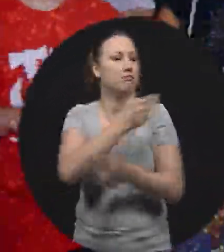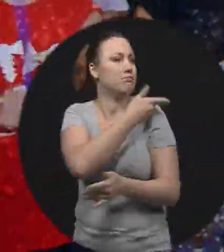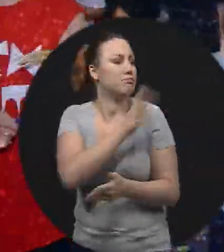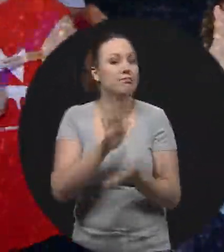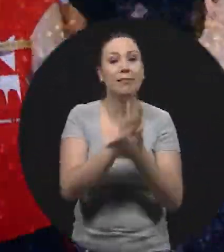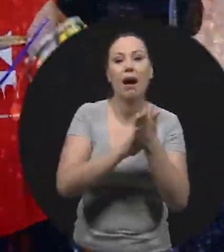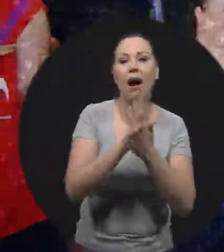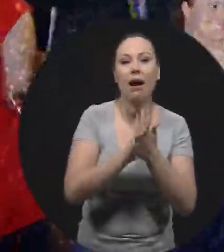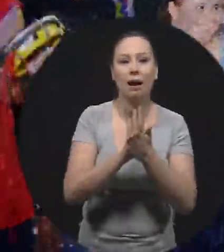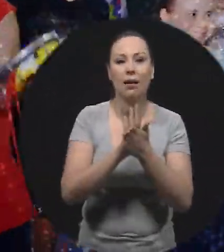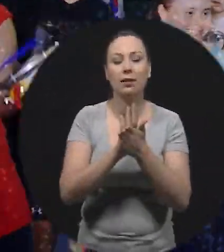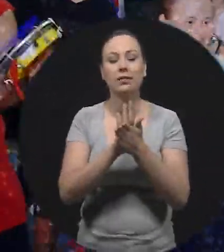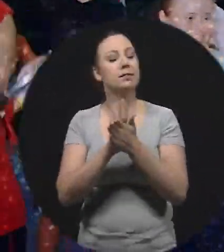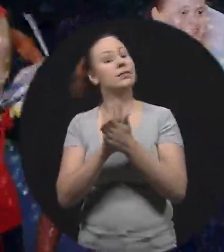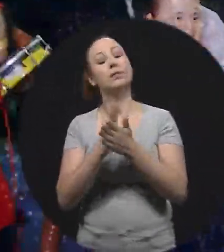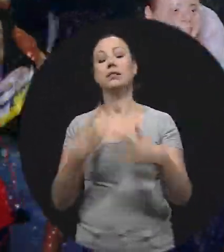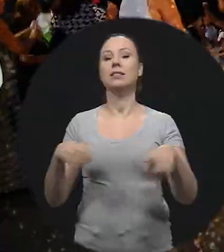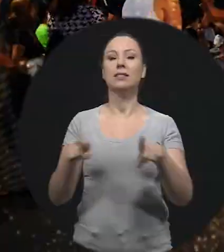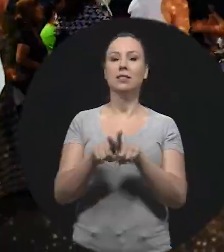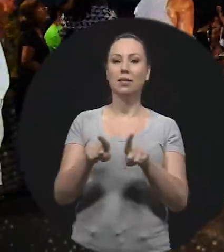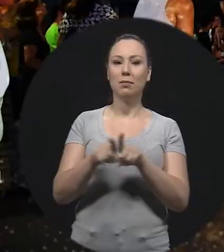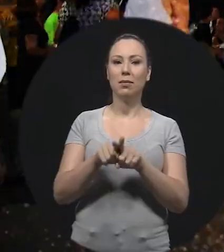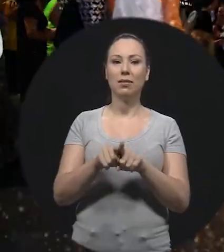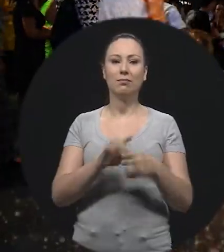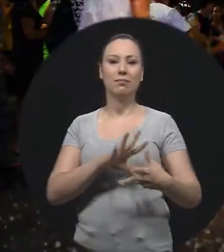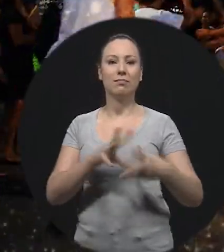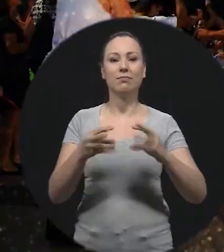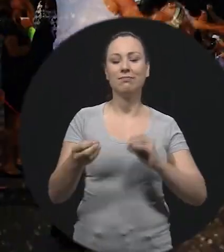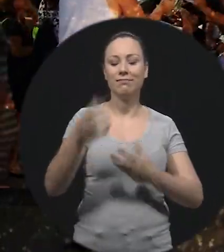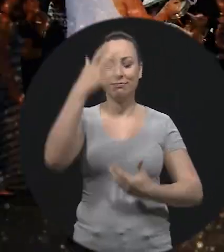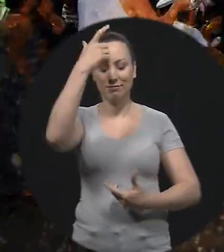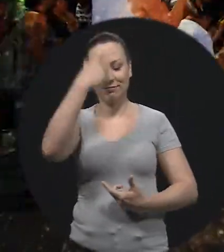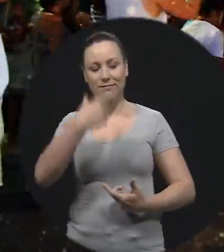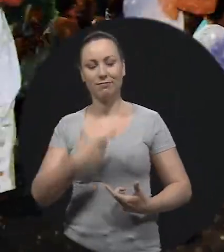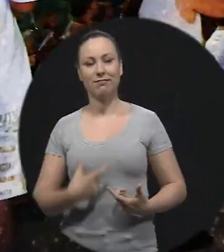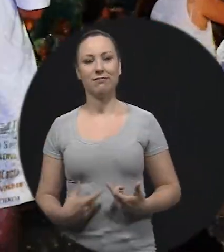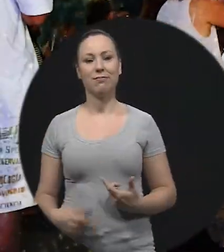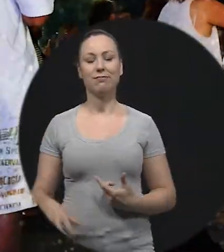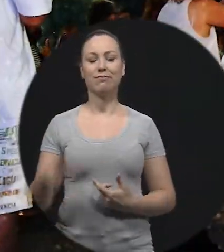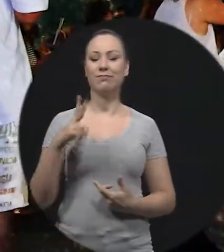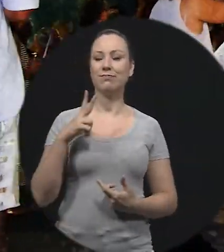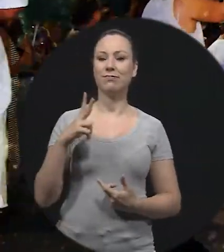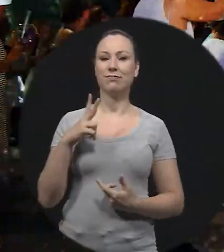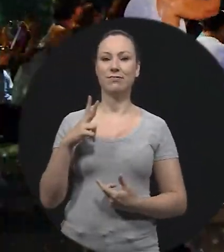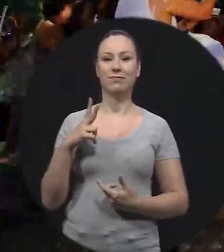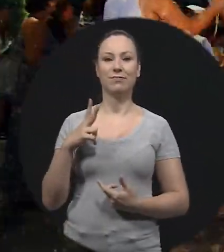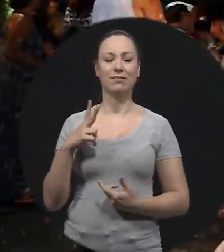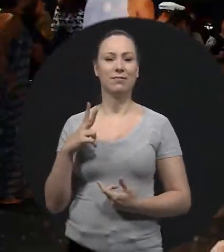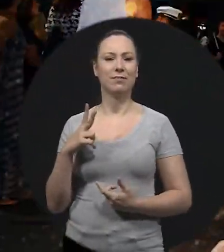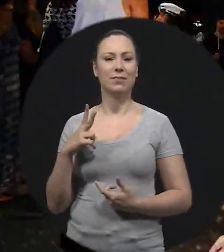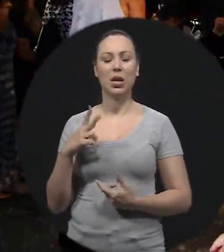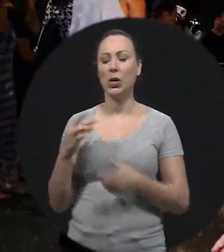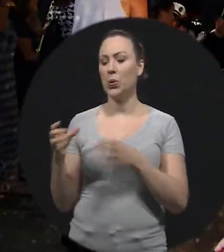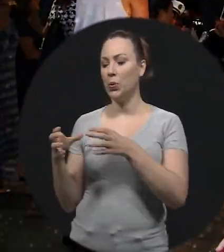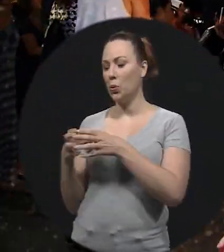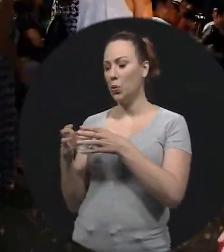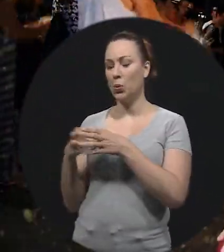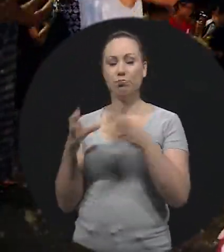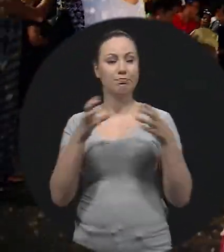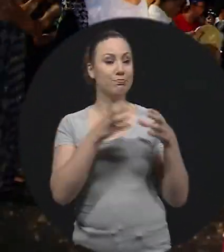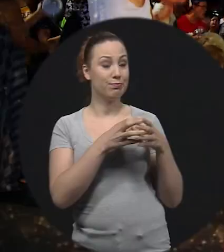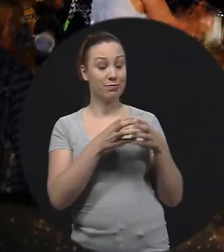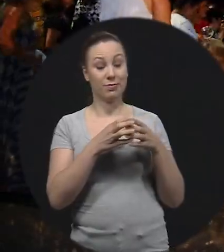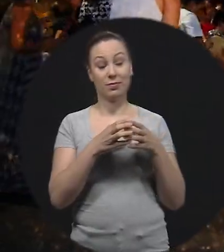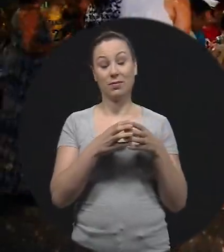absolutamente todos, sem nenhuma discriminação. E depois a fantasia individual, a